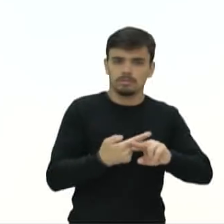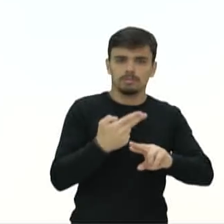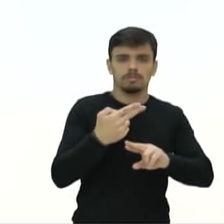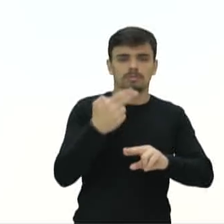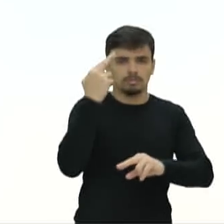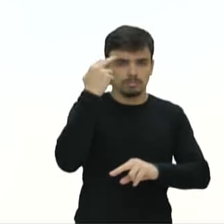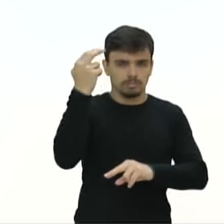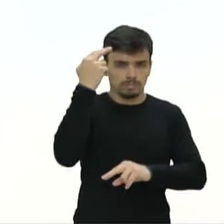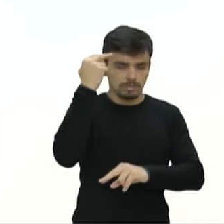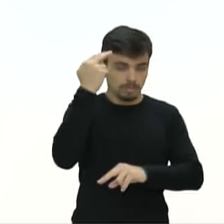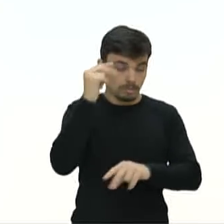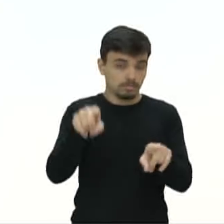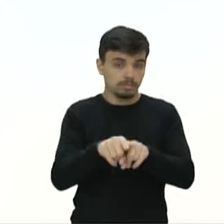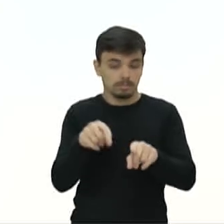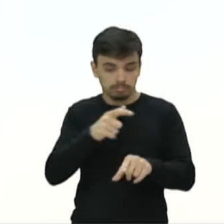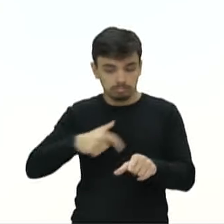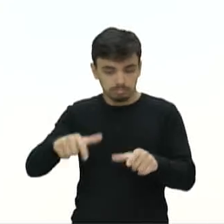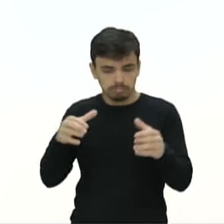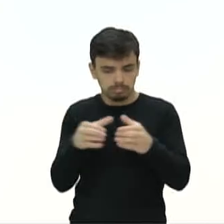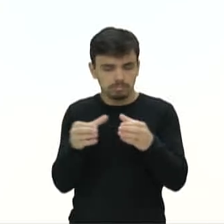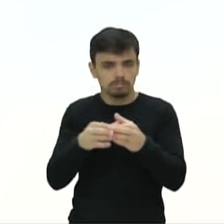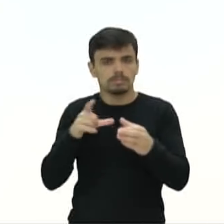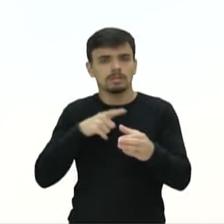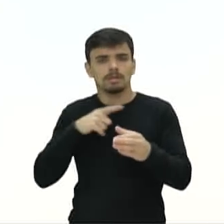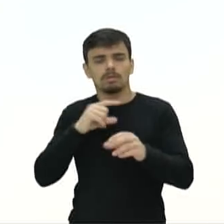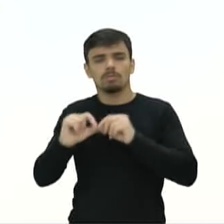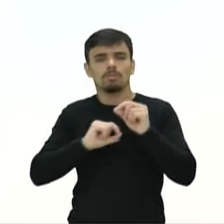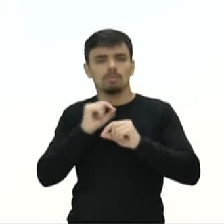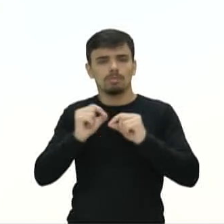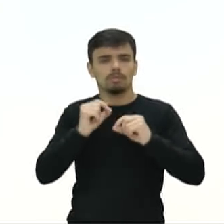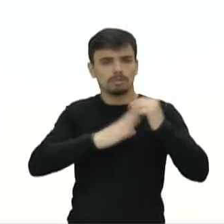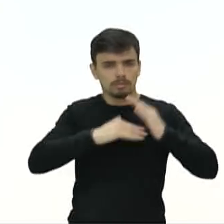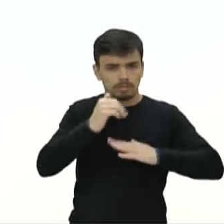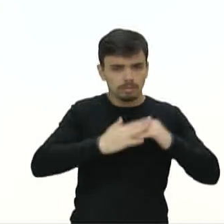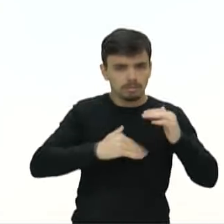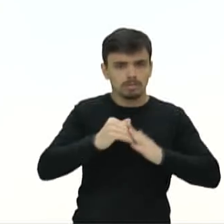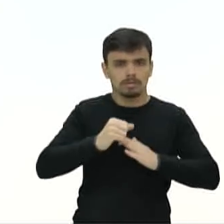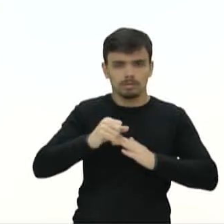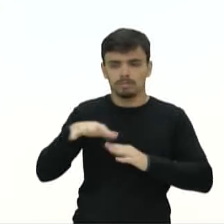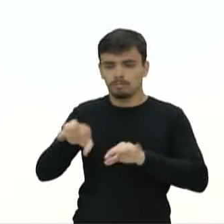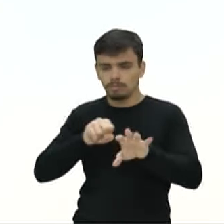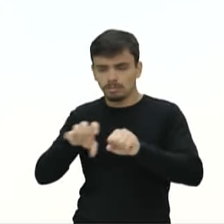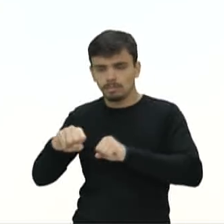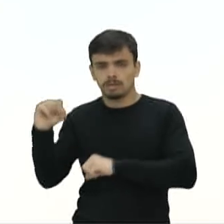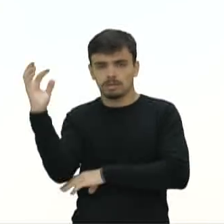naturais. Neste grupo, atividades que envolvem coleta e uso de recursos naturais